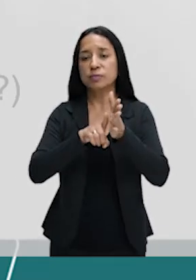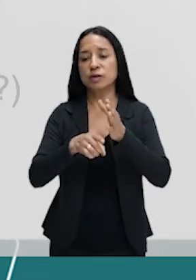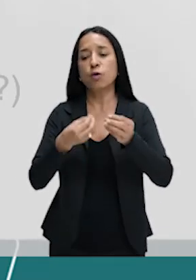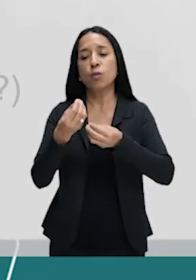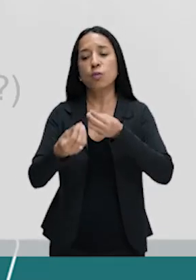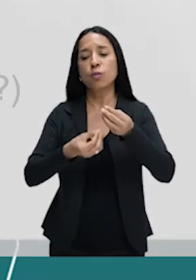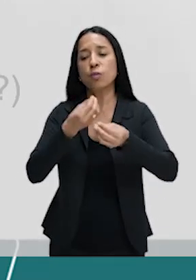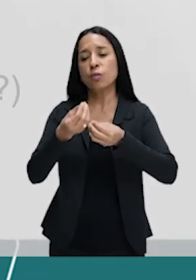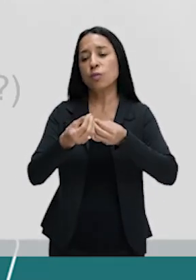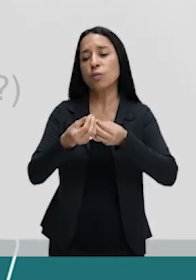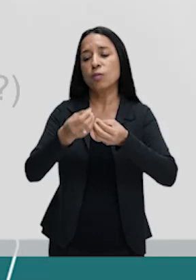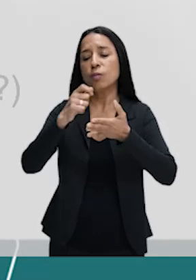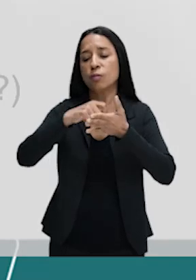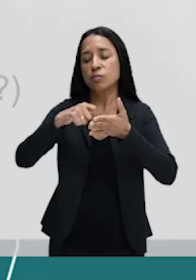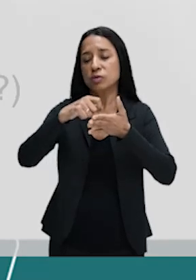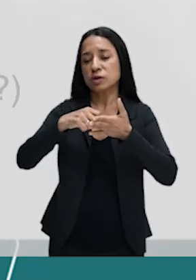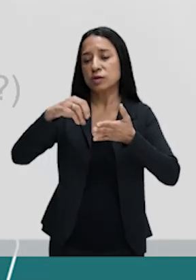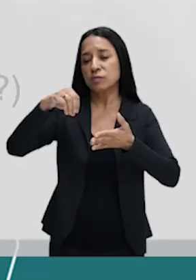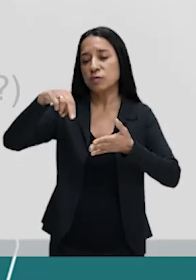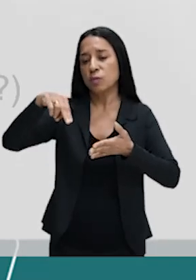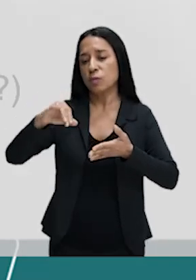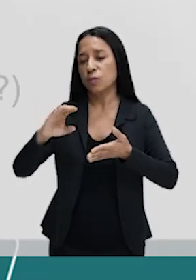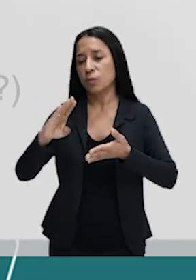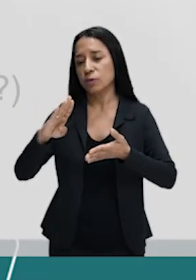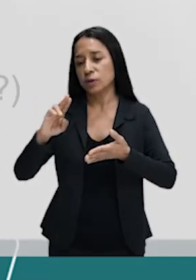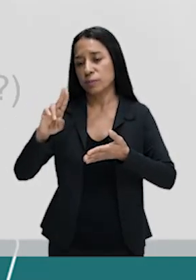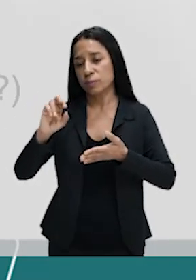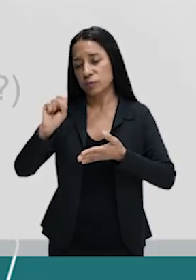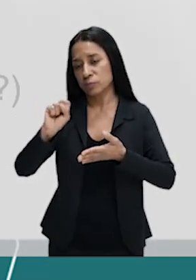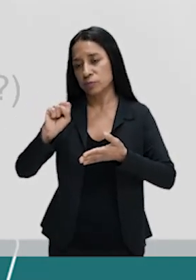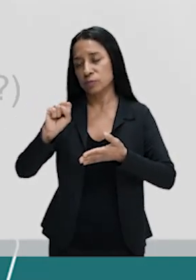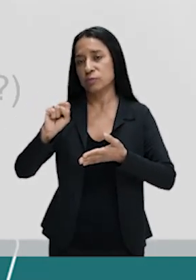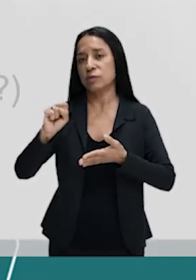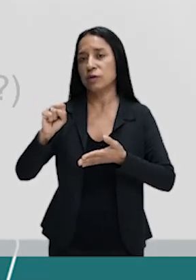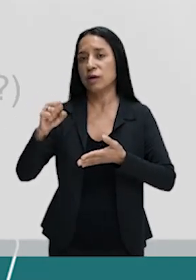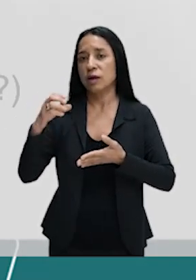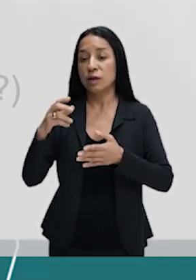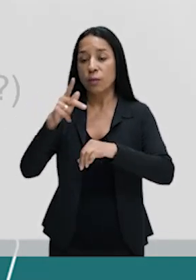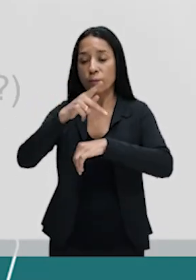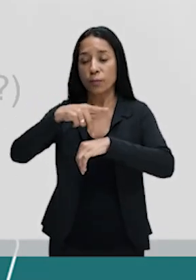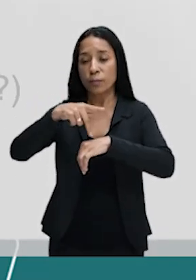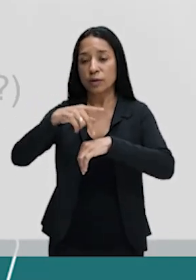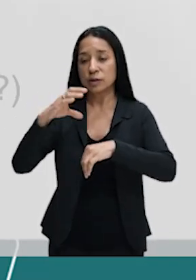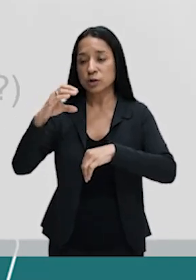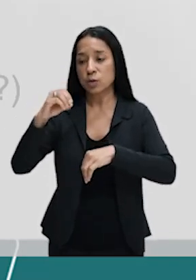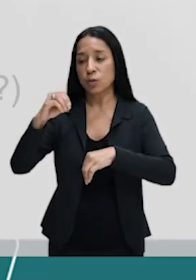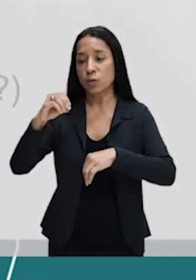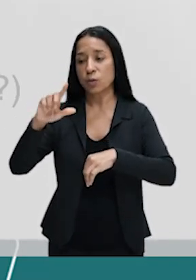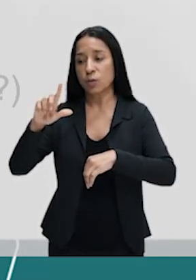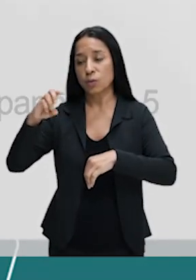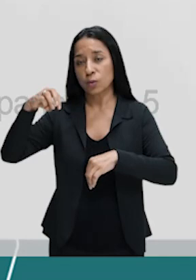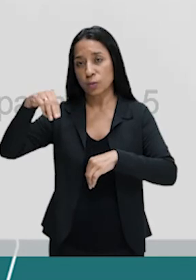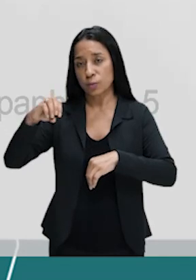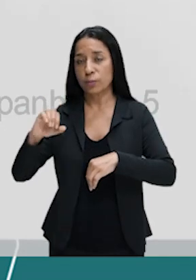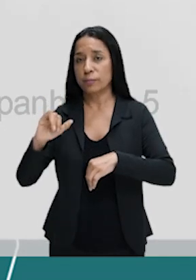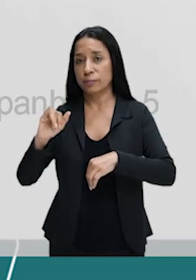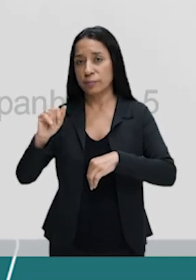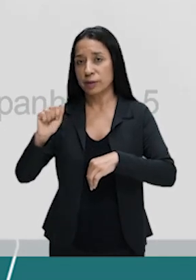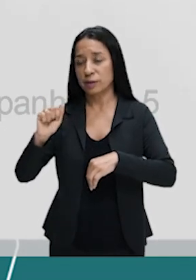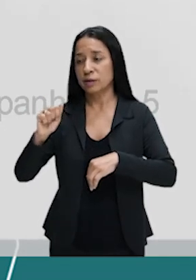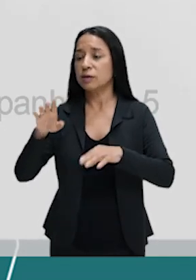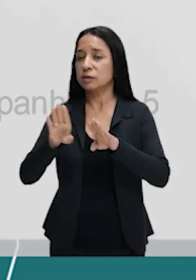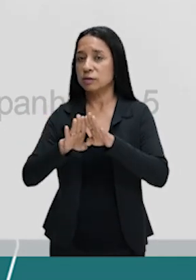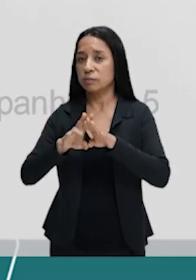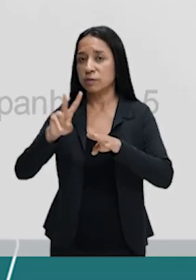ônibus na Colômbia e na Venezuela. É bem curioso. Vivir, vivir,